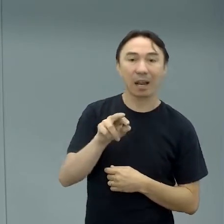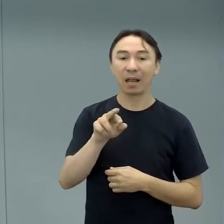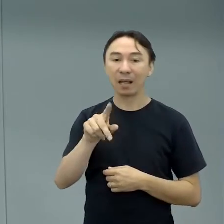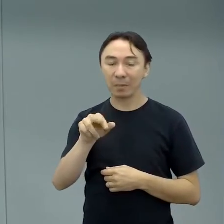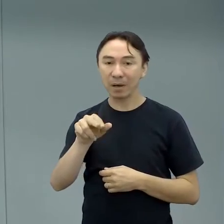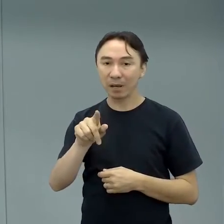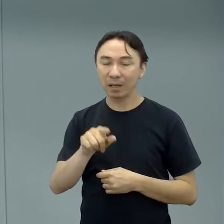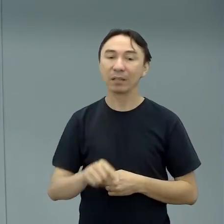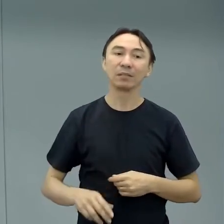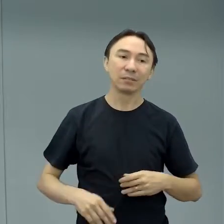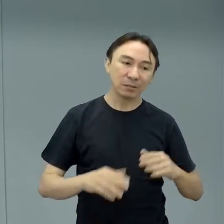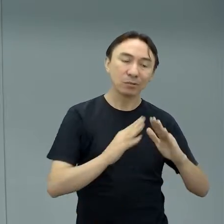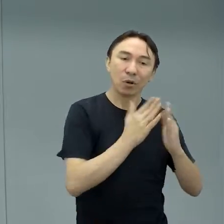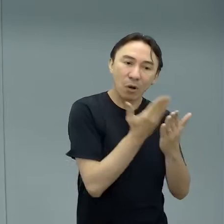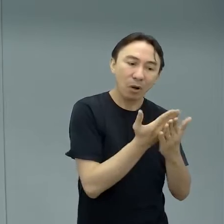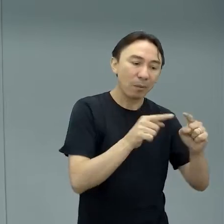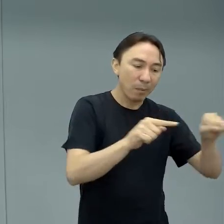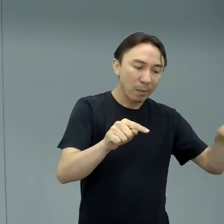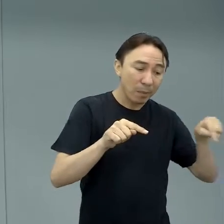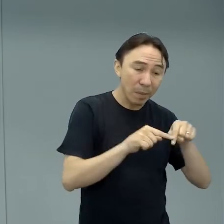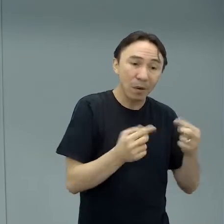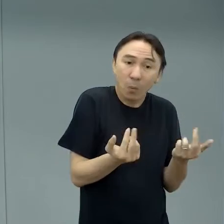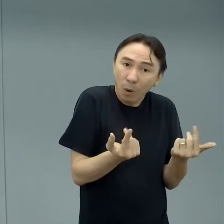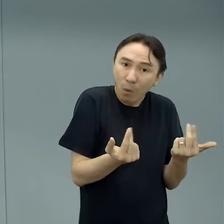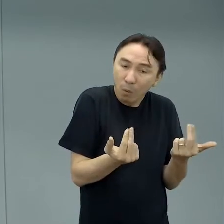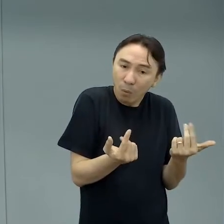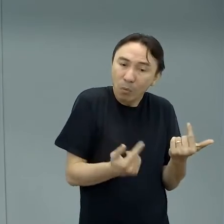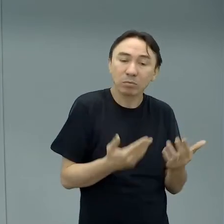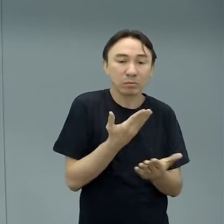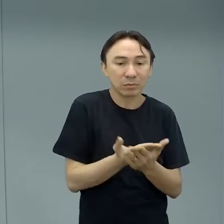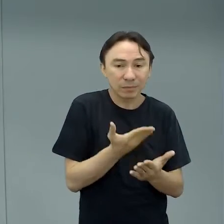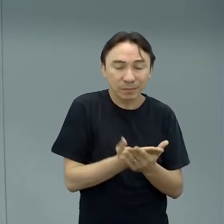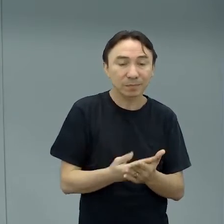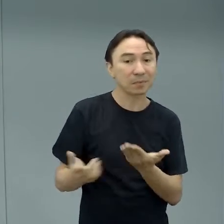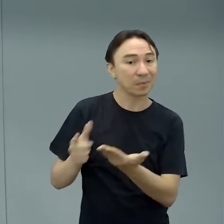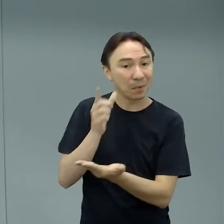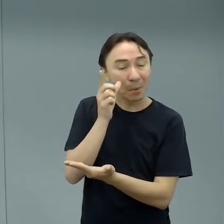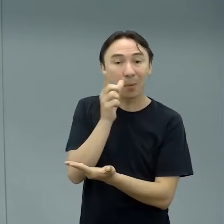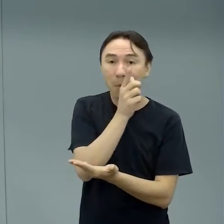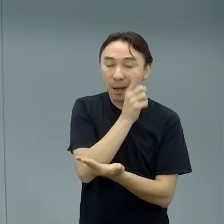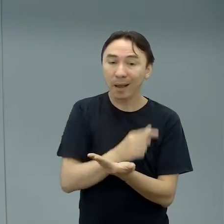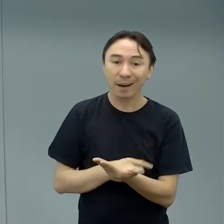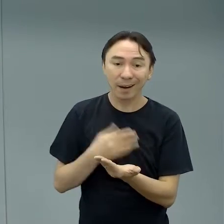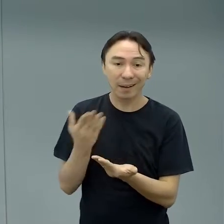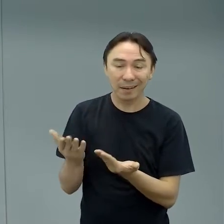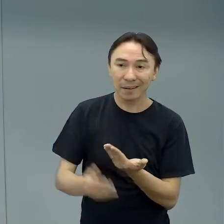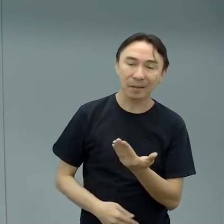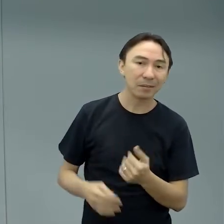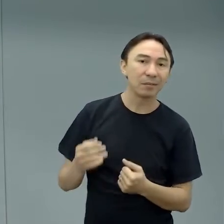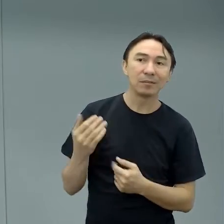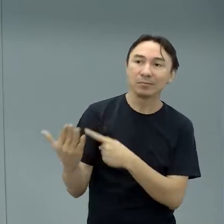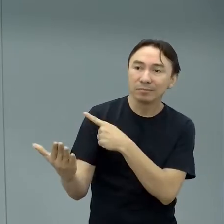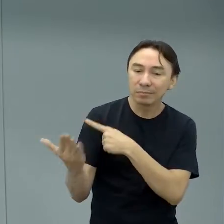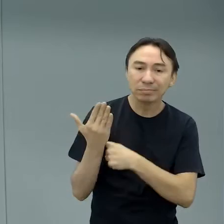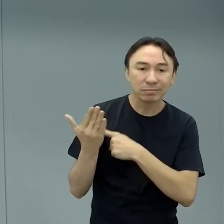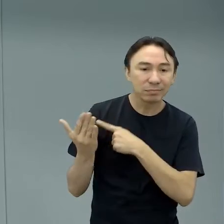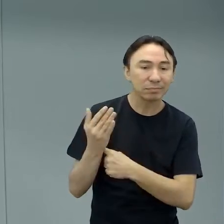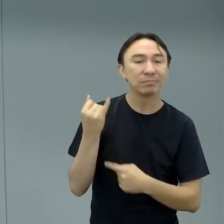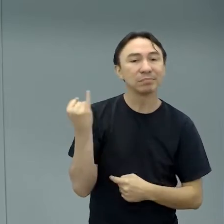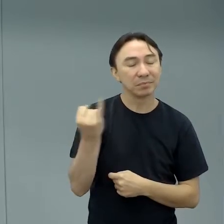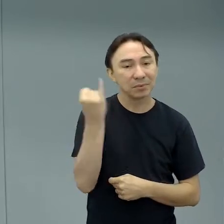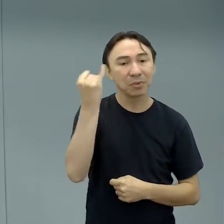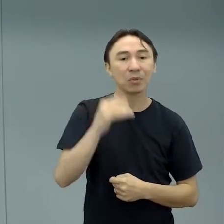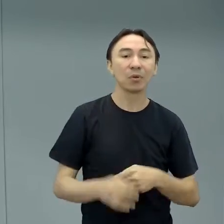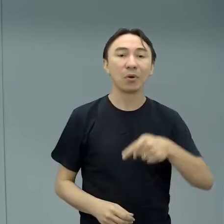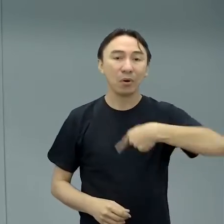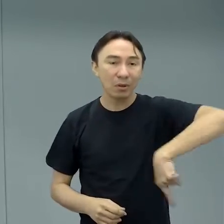o aluno. E a Luana foi, assim, de extrema importância para nós, porque nós começamos a aprender alguma coisa